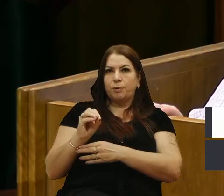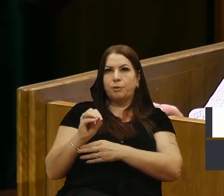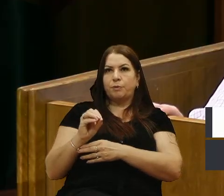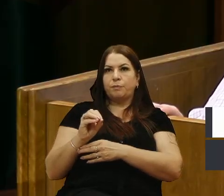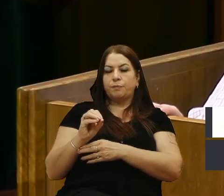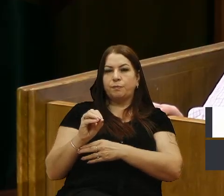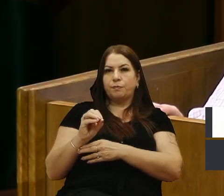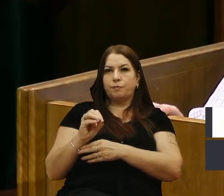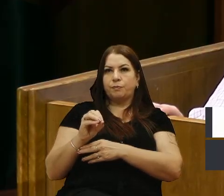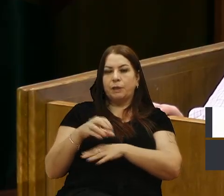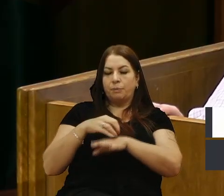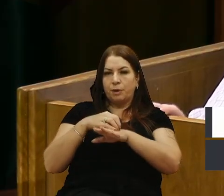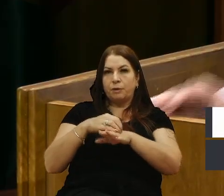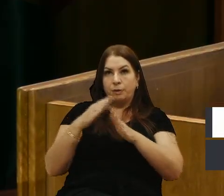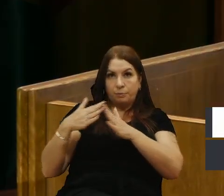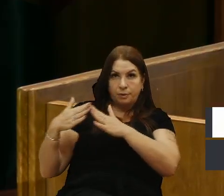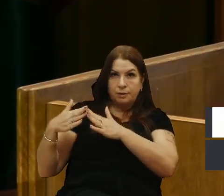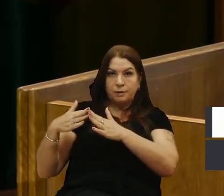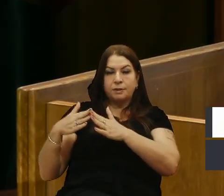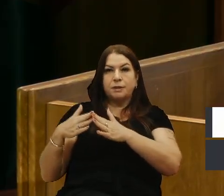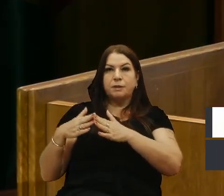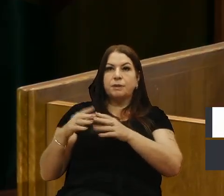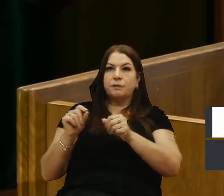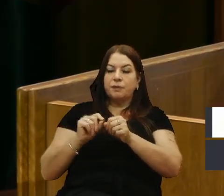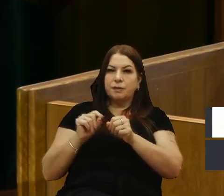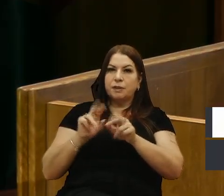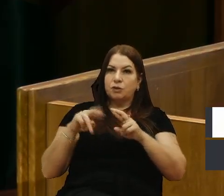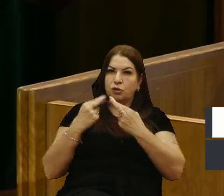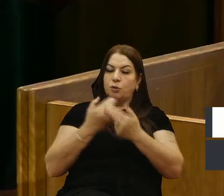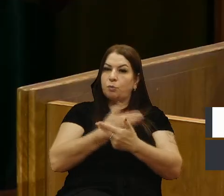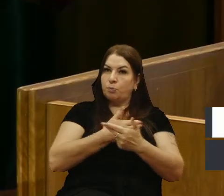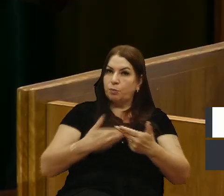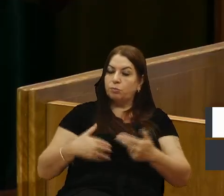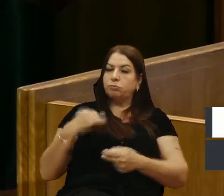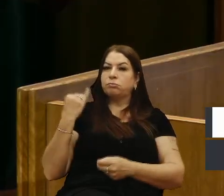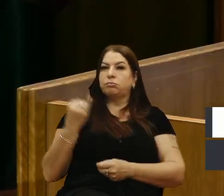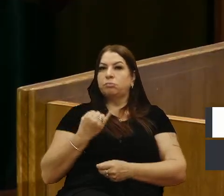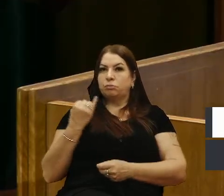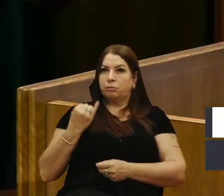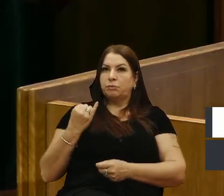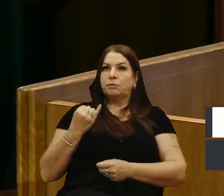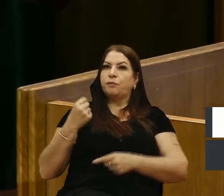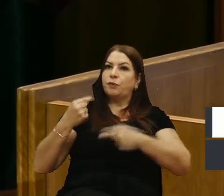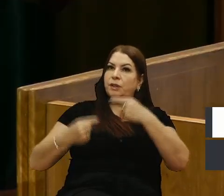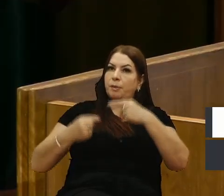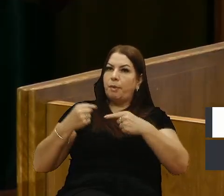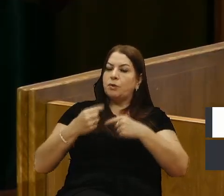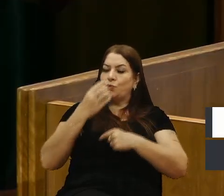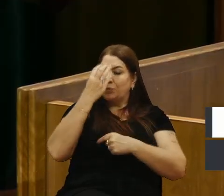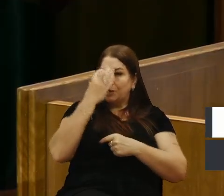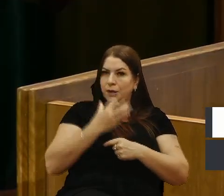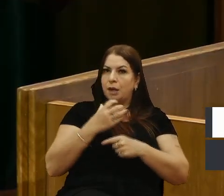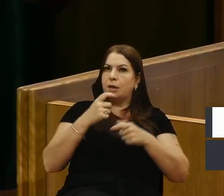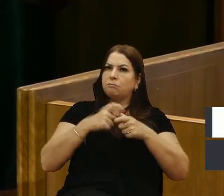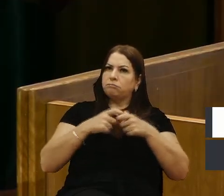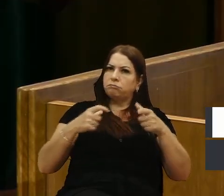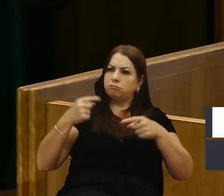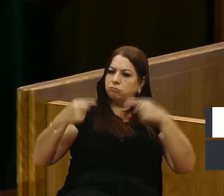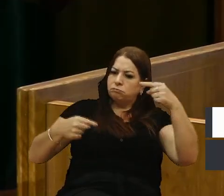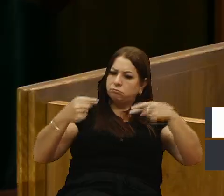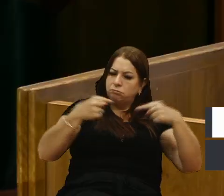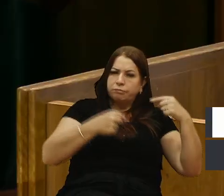e Transporte e Habitação, promovemos audiências públicas importantes. Foi um debate sério, amplo,